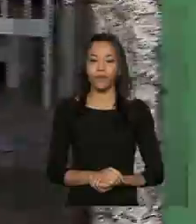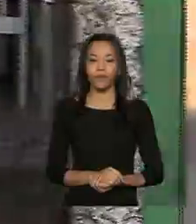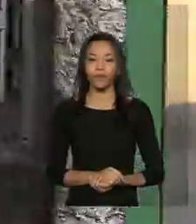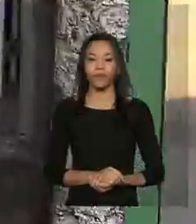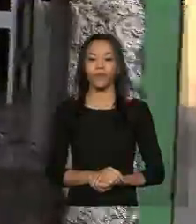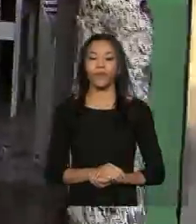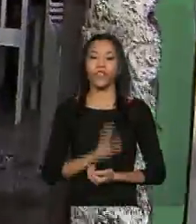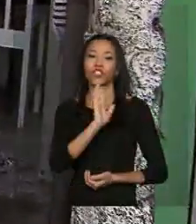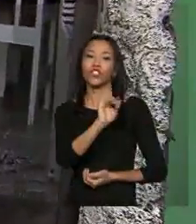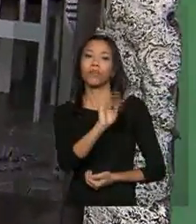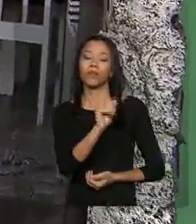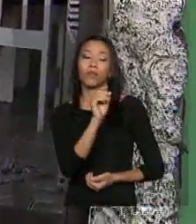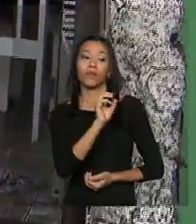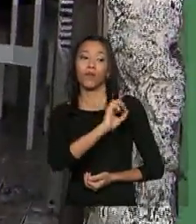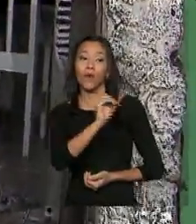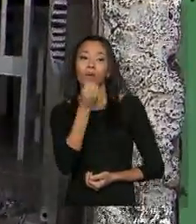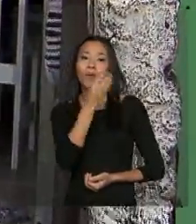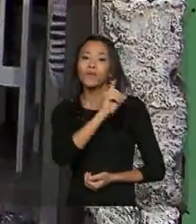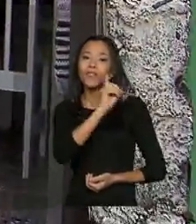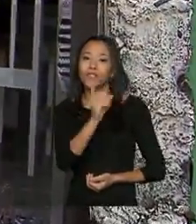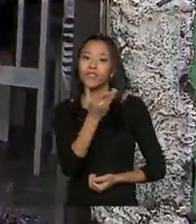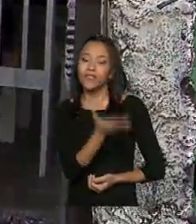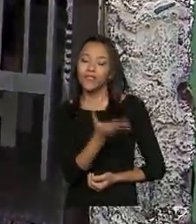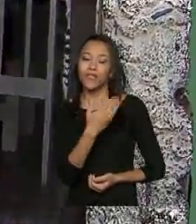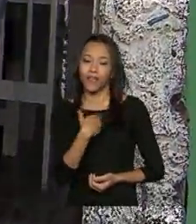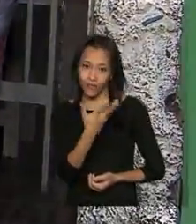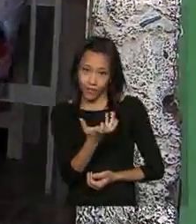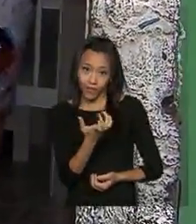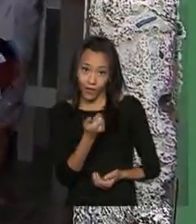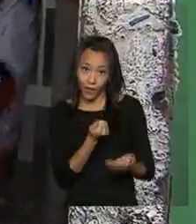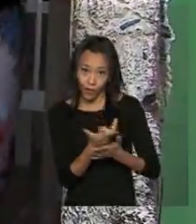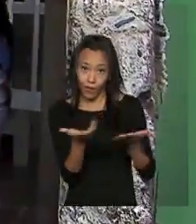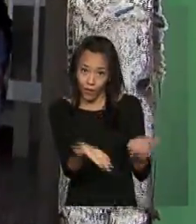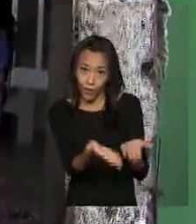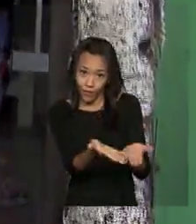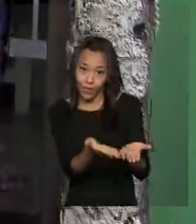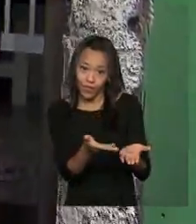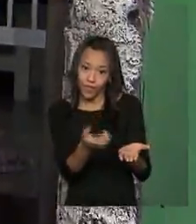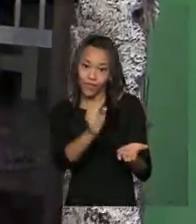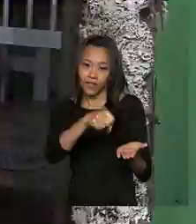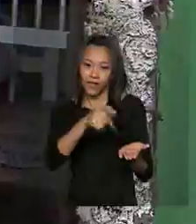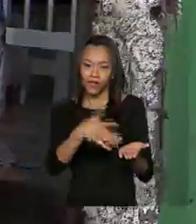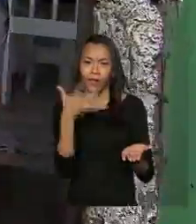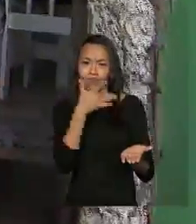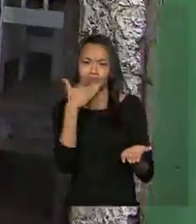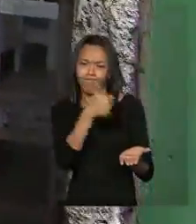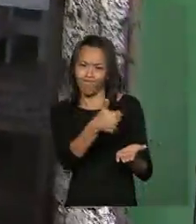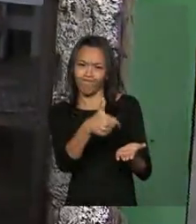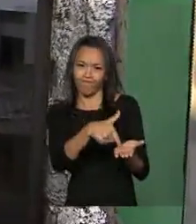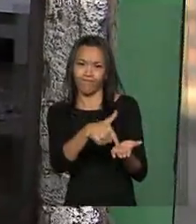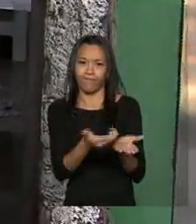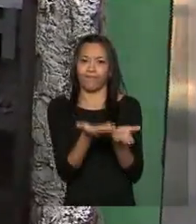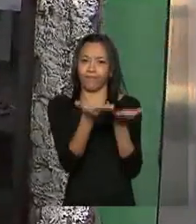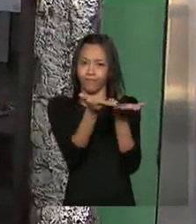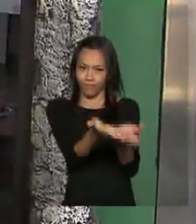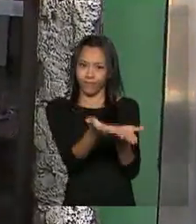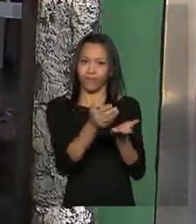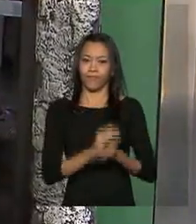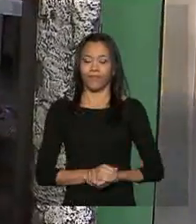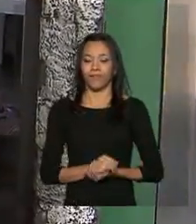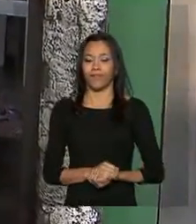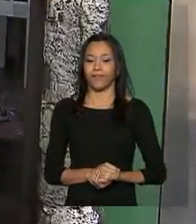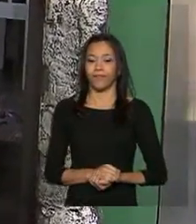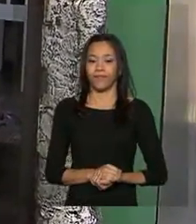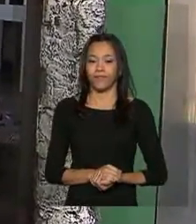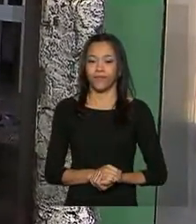Tininha! Oi, bom dia, linda. Bom dia. Vai querer pão caseiro hoje? Sim. Tá fresquinho, tá? Tá, obrigada. Nada. E